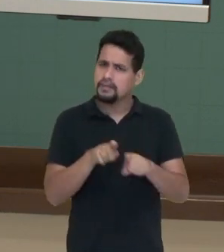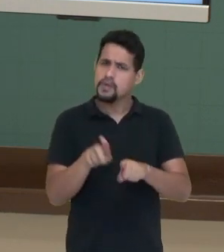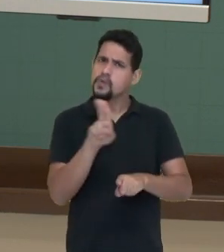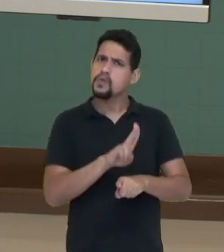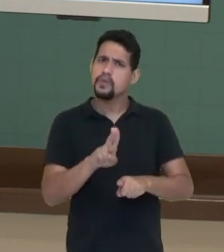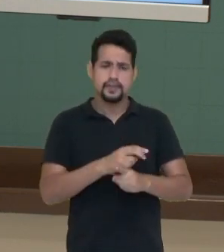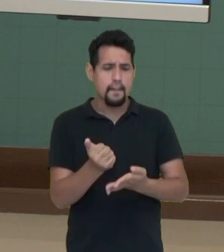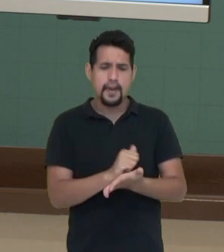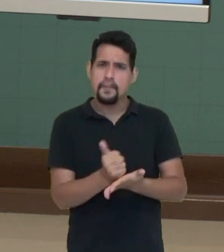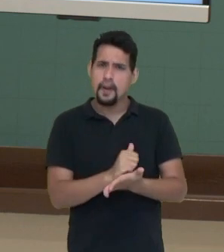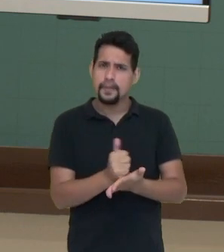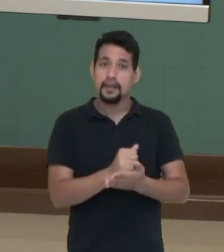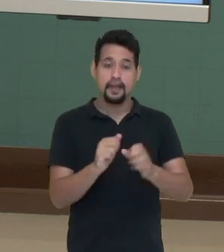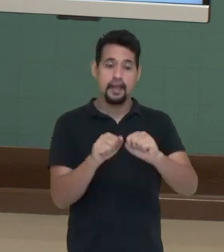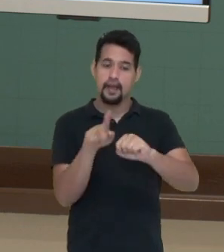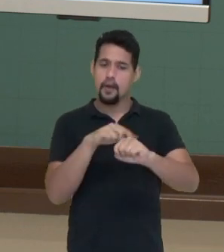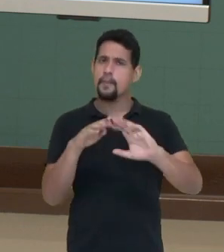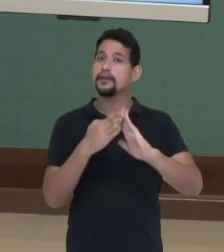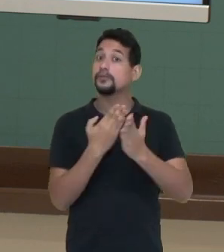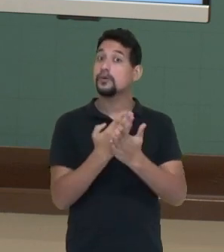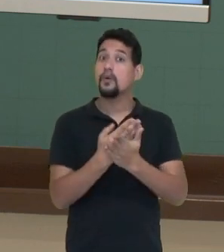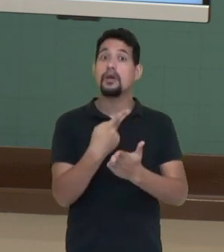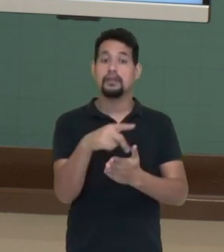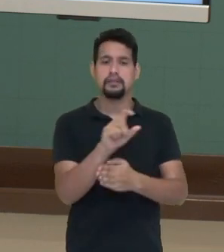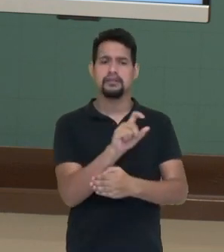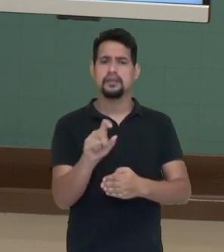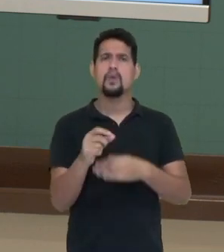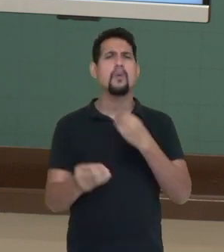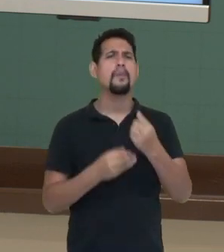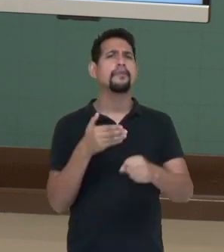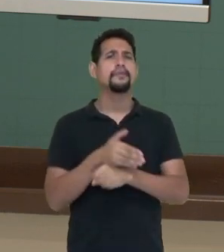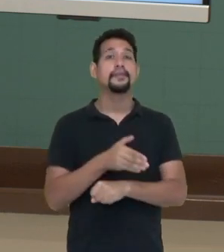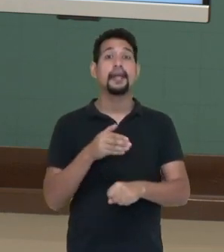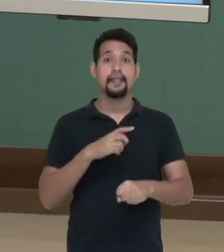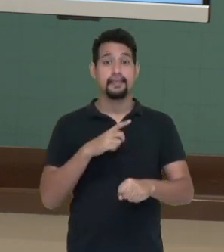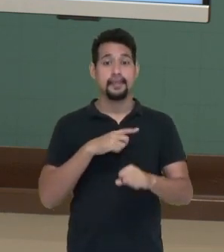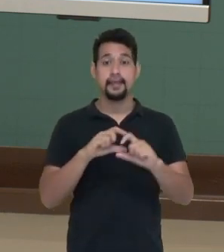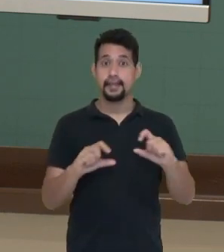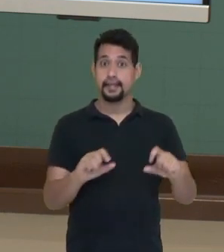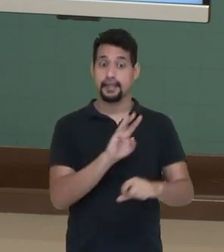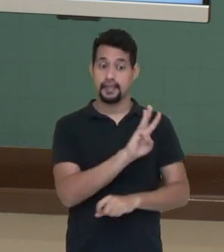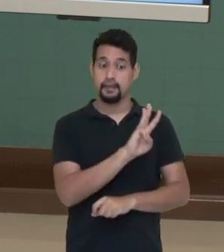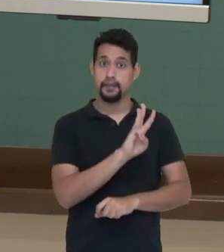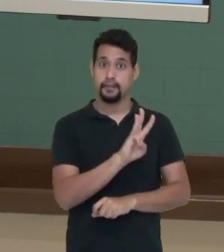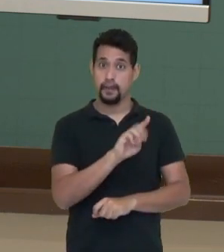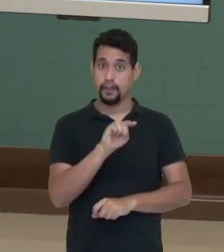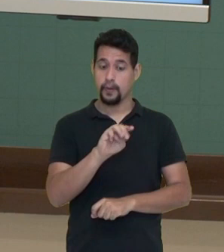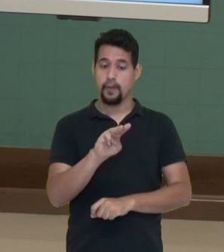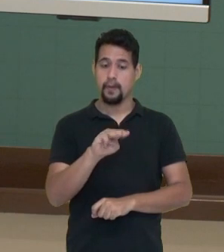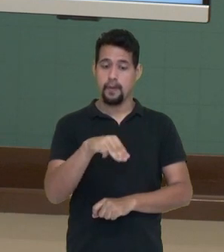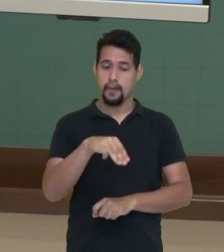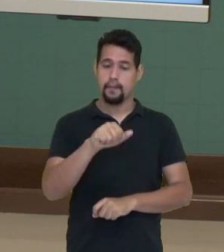utilize o seu @escola. Como que você acessa a plataforma? O endereço é